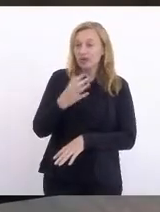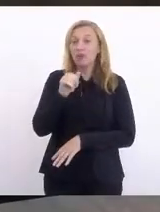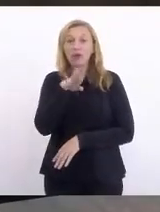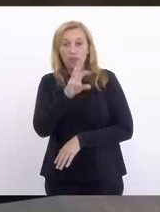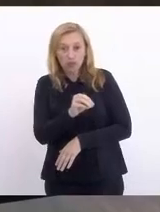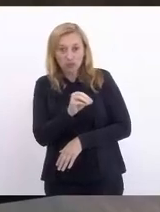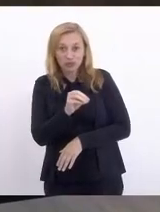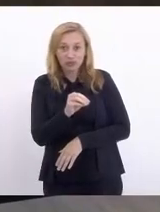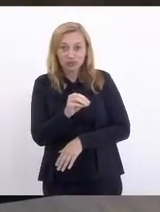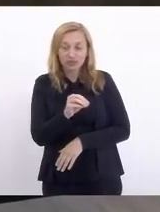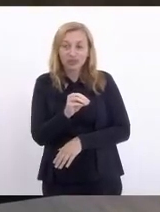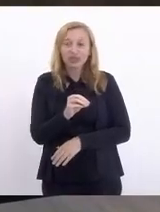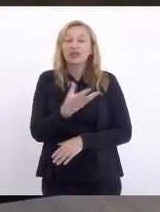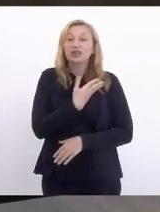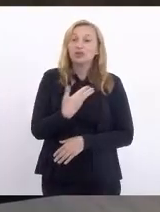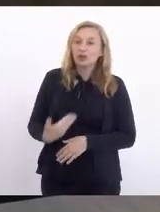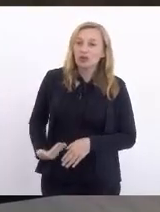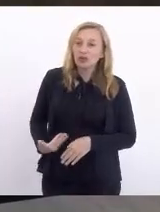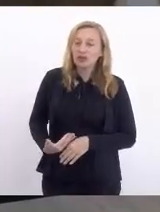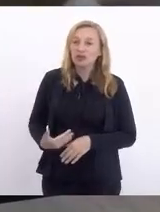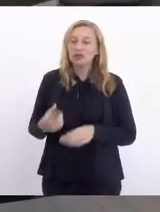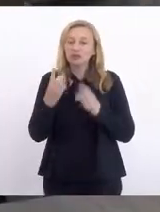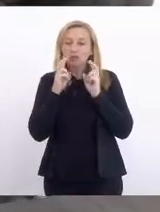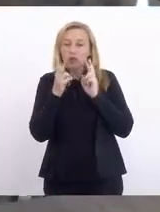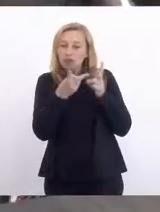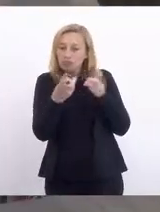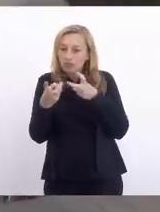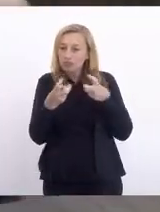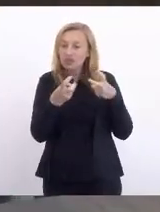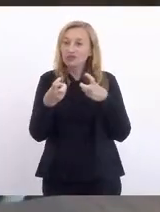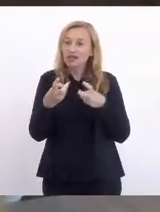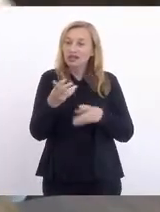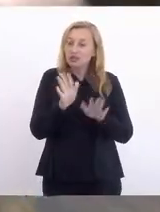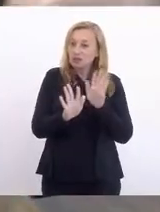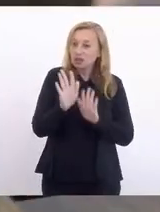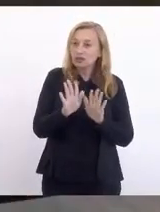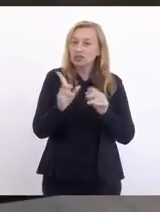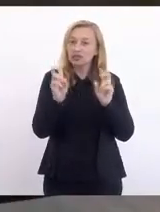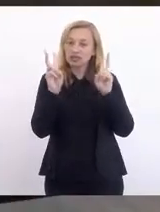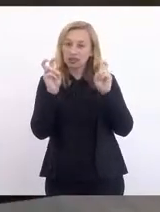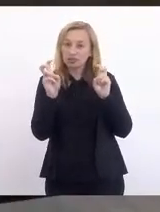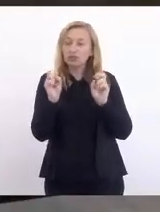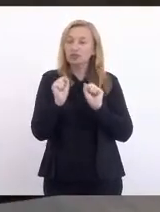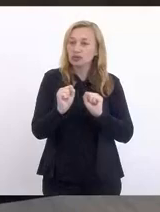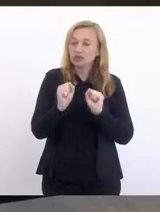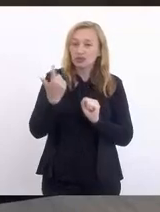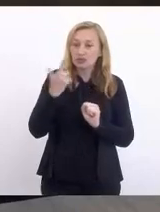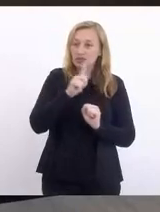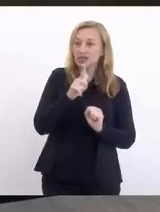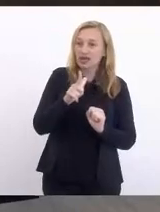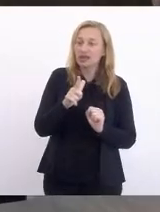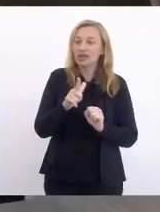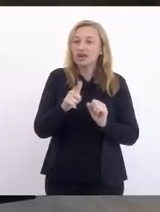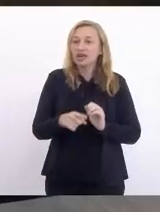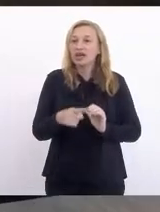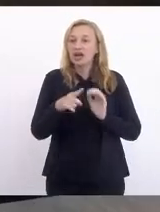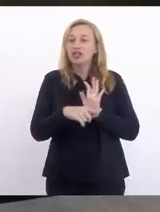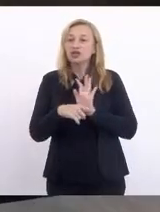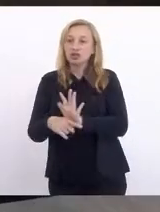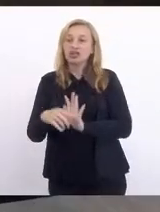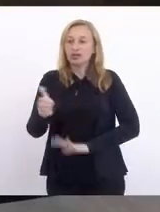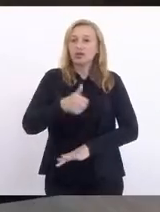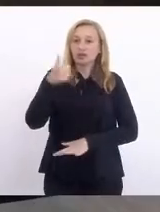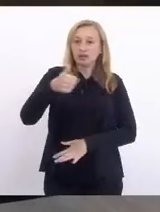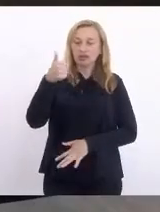o abono é e o governo dando uma olhada cuidadosa nesses pontos consegue responder as principais pautas da categoria neste